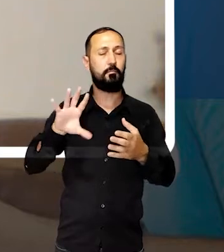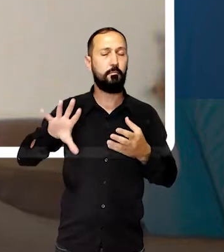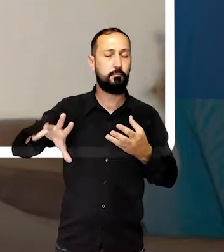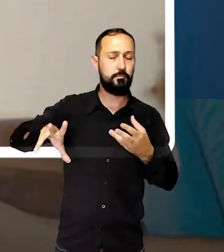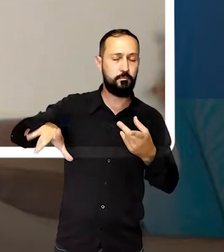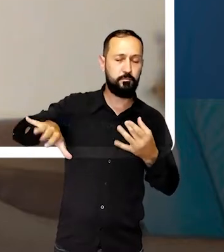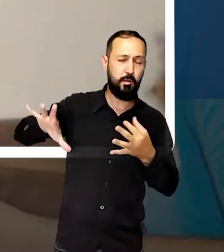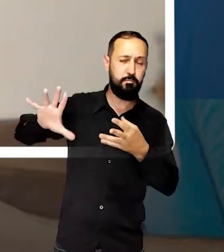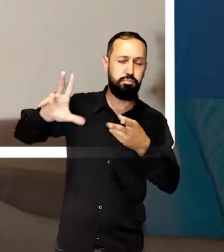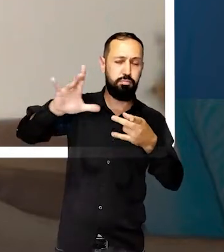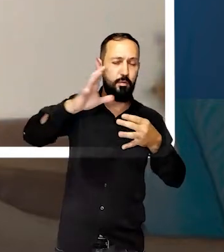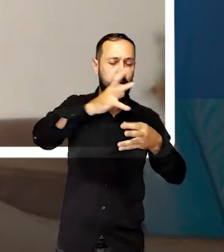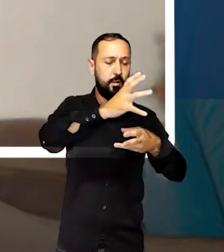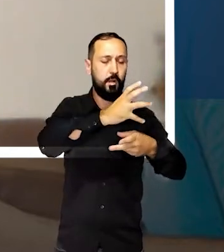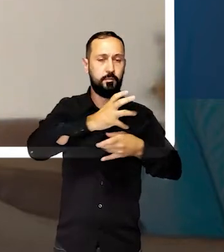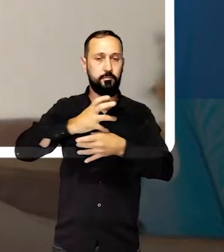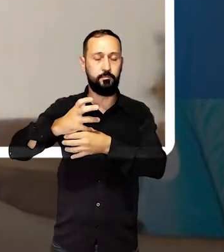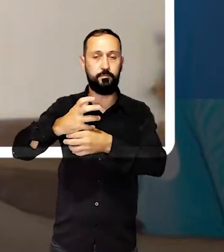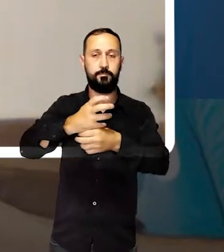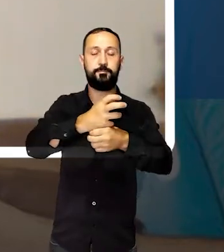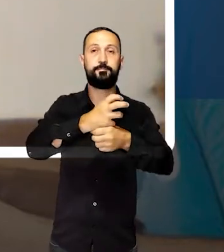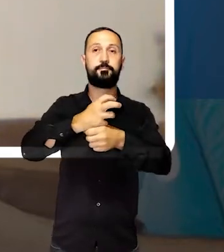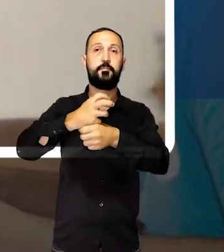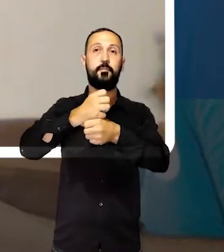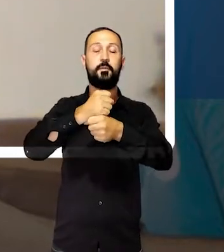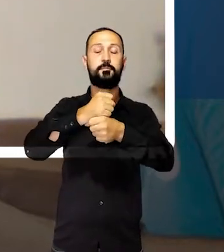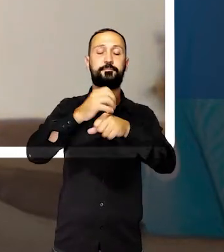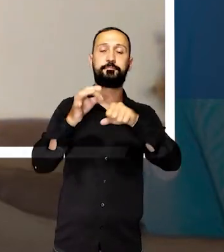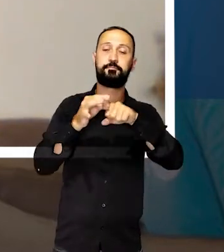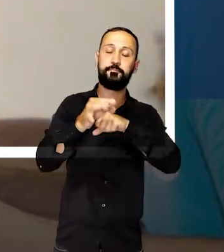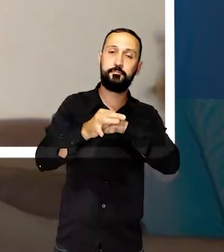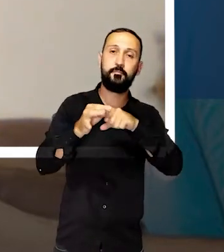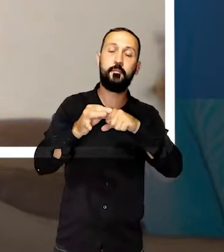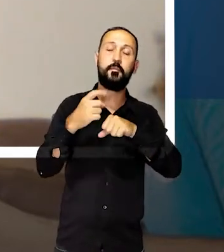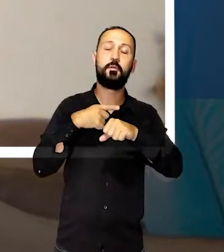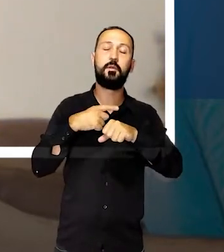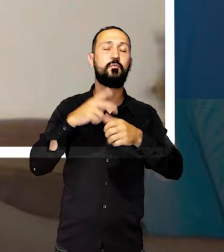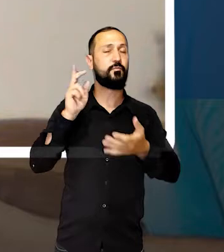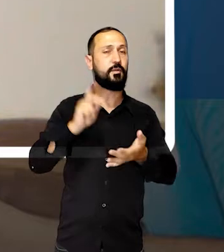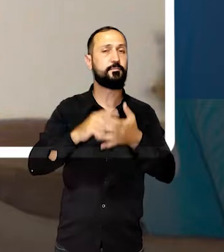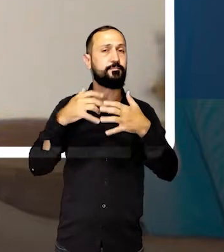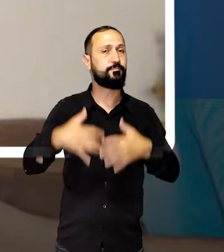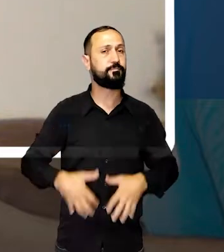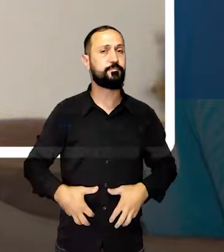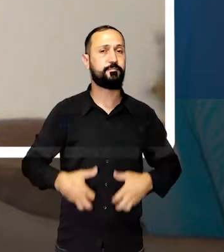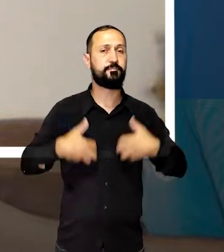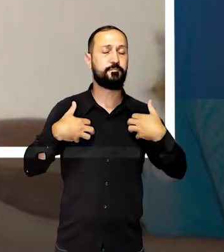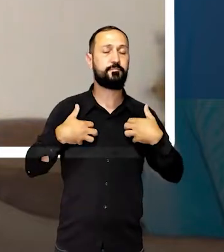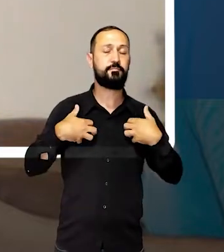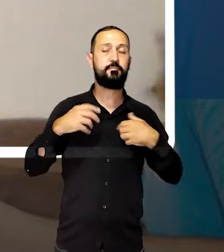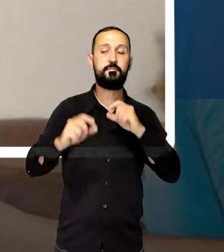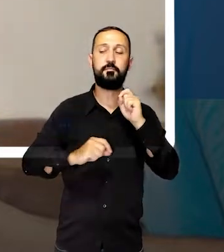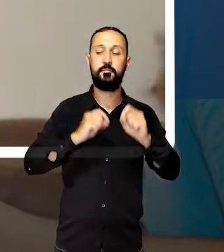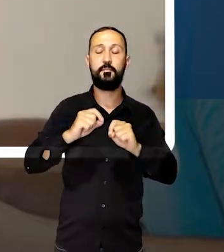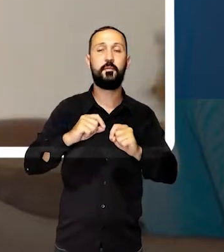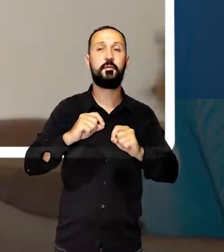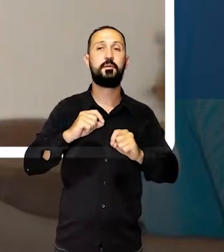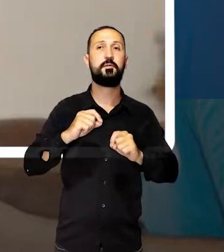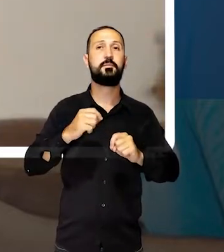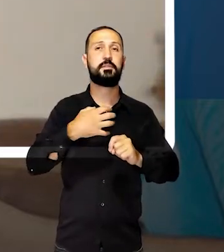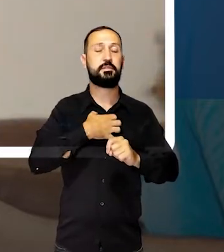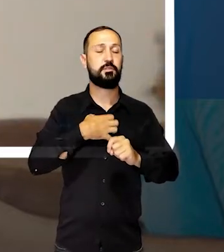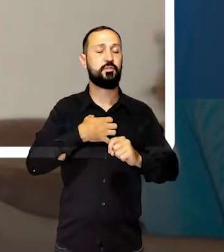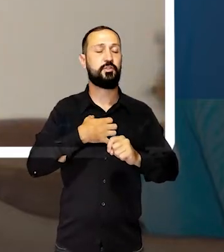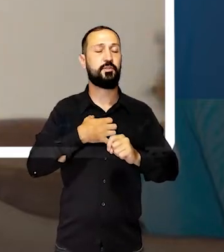acumulado uma grande fortuna crítica que me orgulha no sentido de me